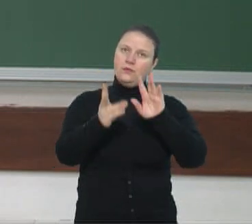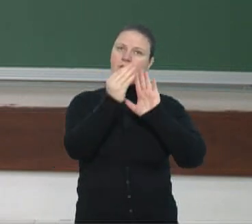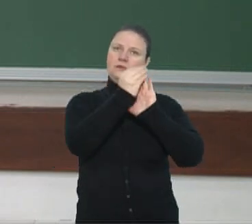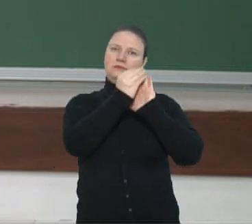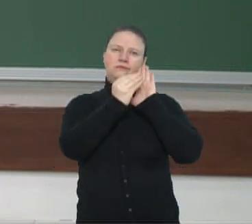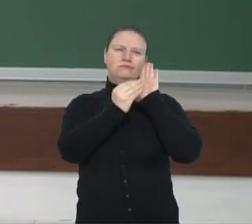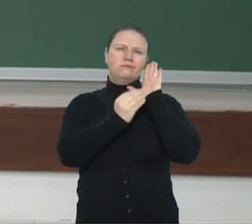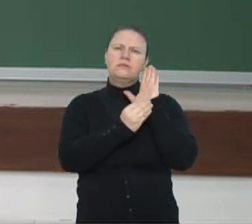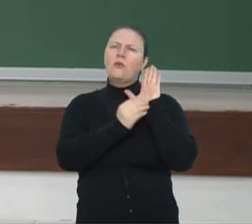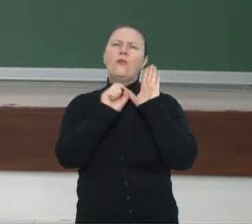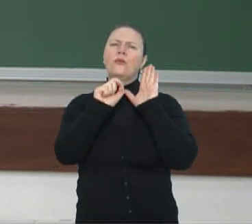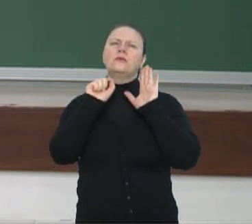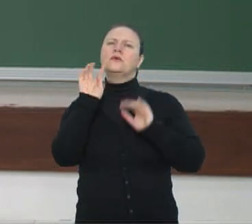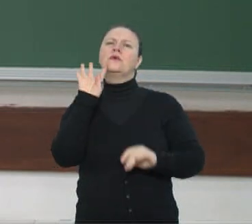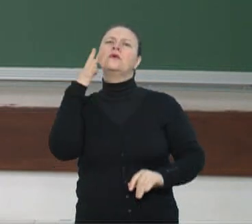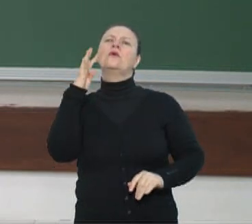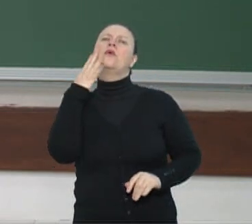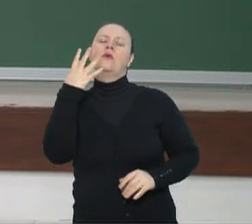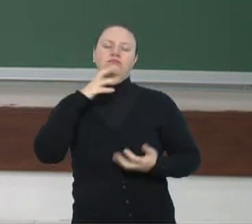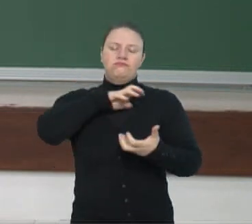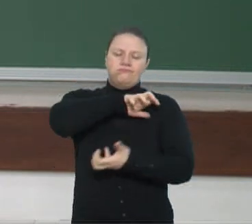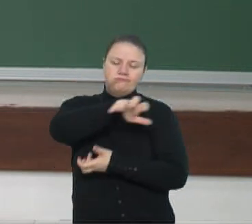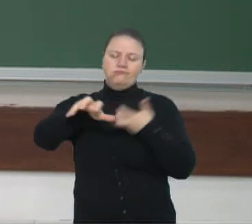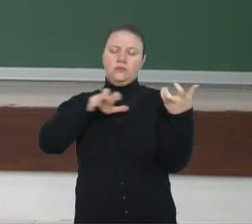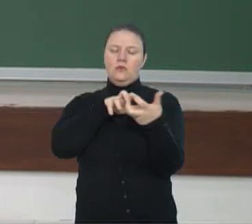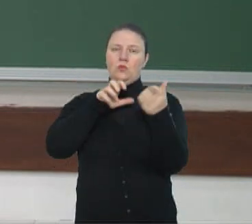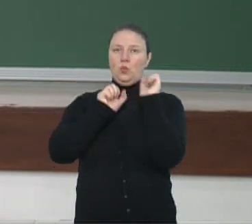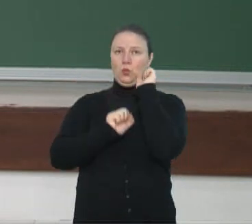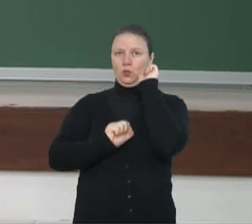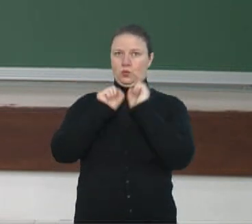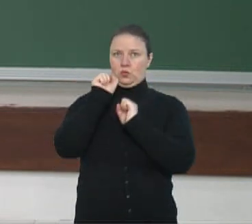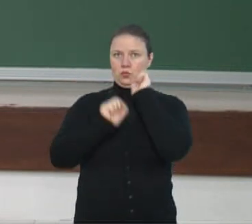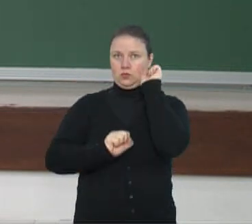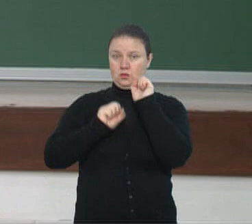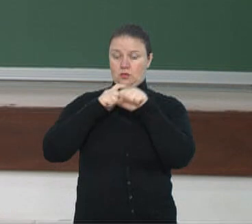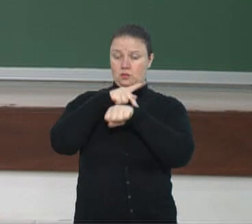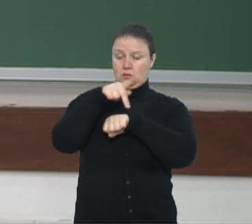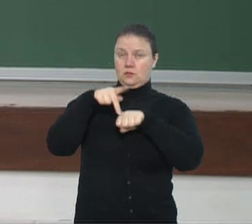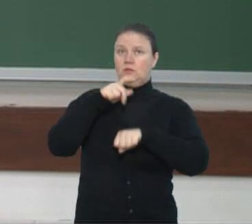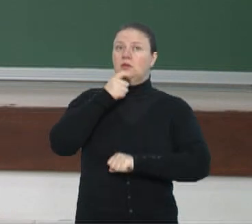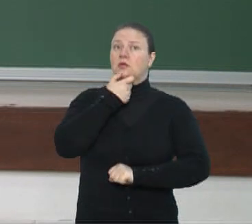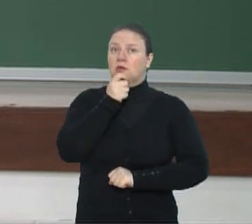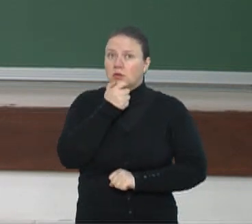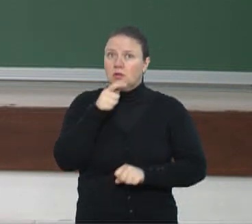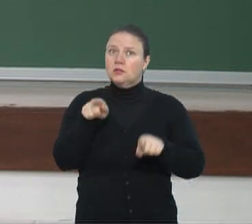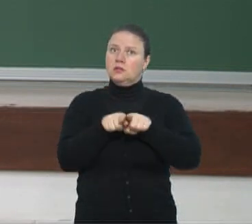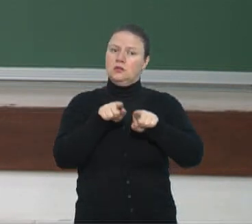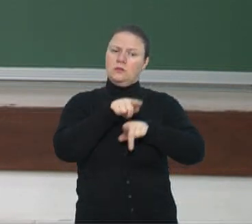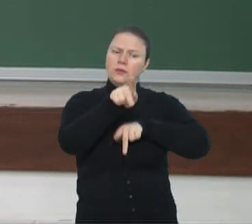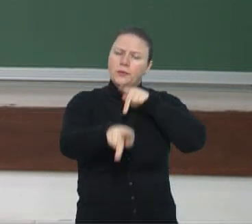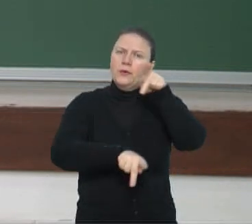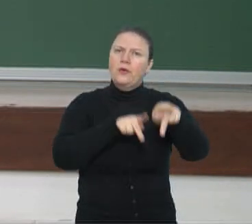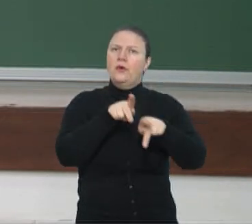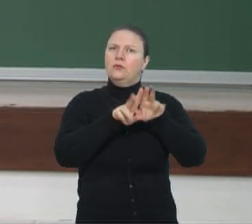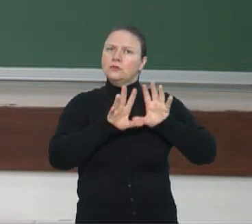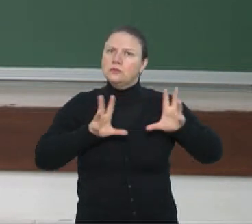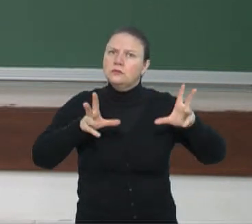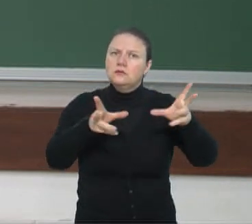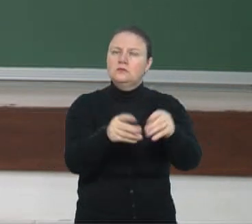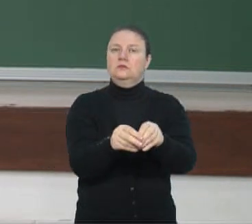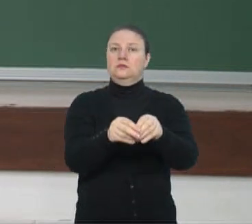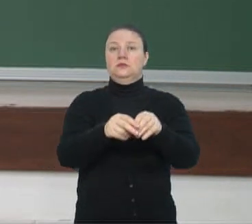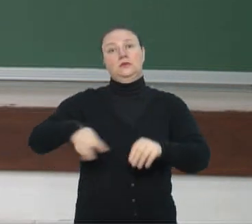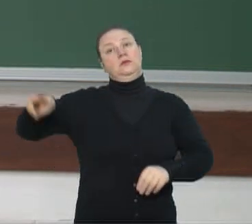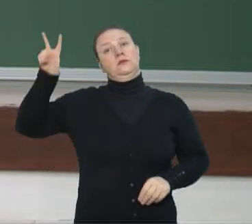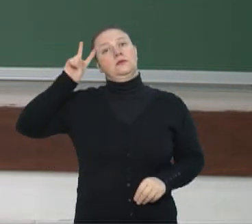as consequências da Revolução Industrial para a Inglaterra e para os seus cidadãos. Como sempre, vale a pena lembrar